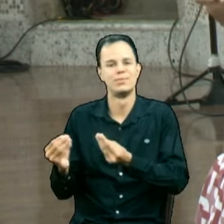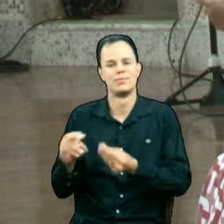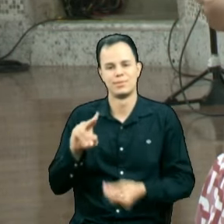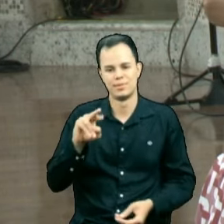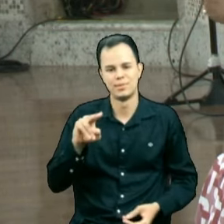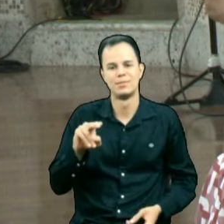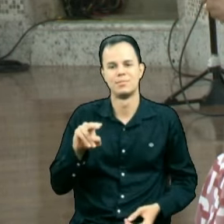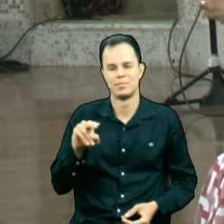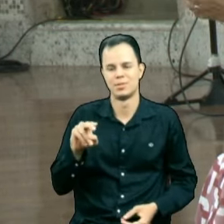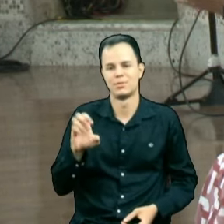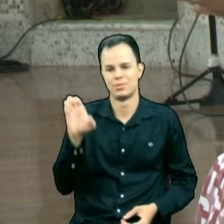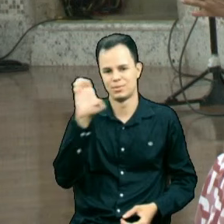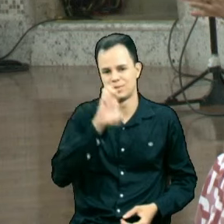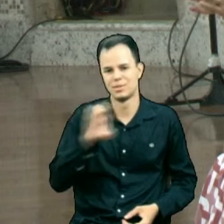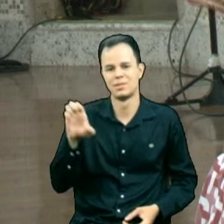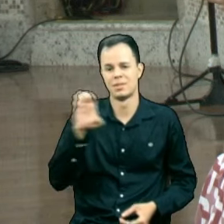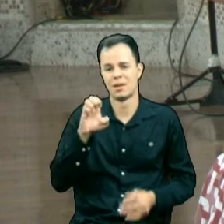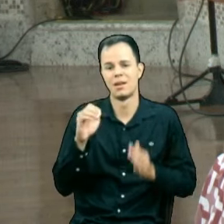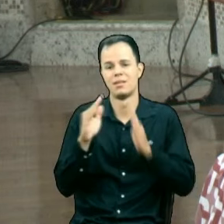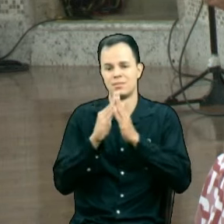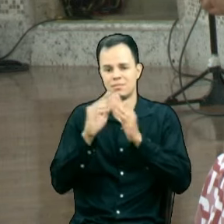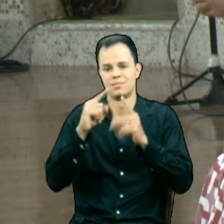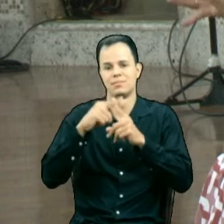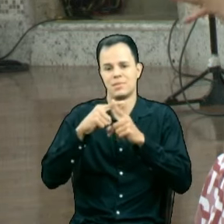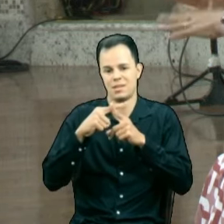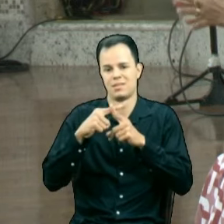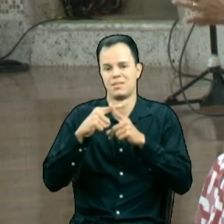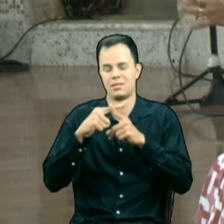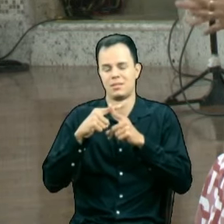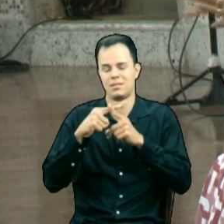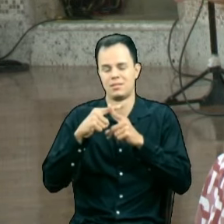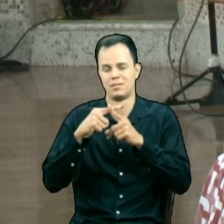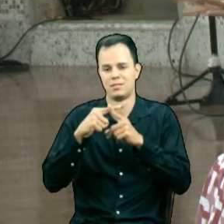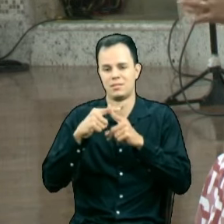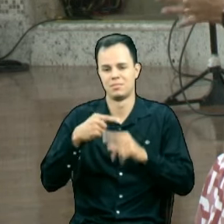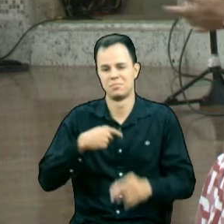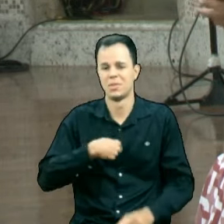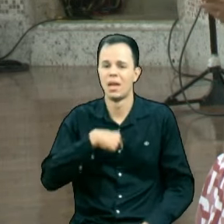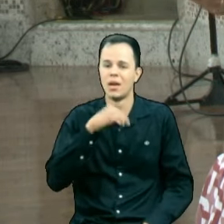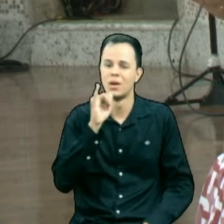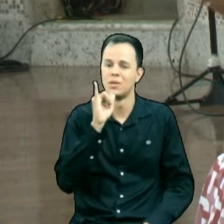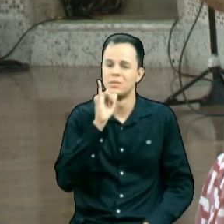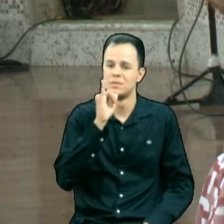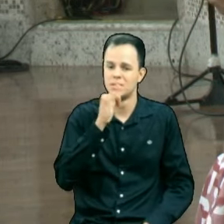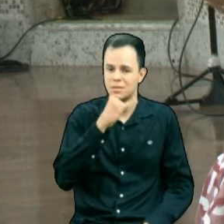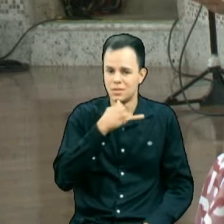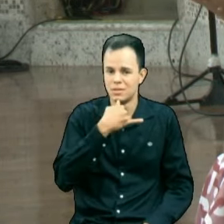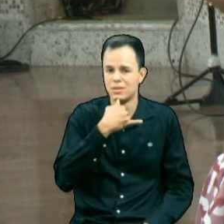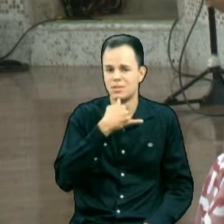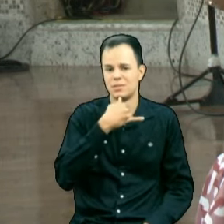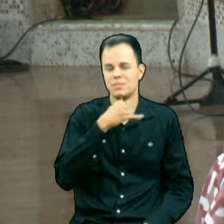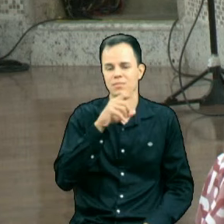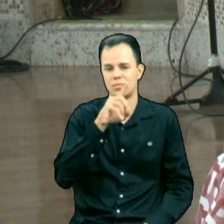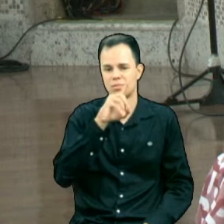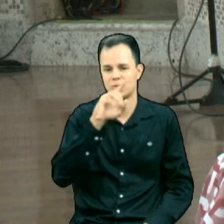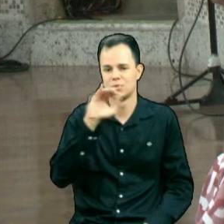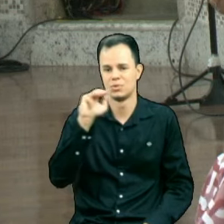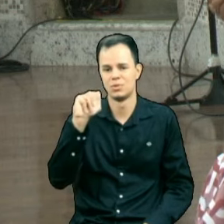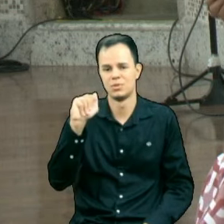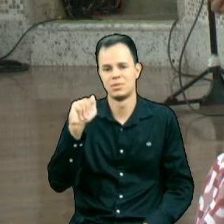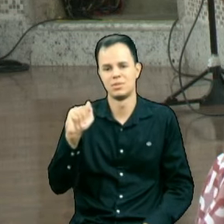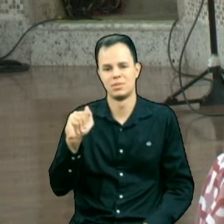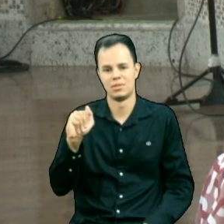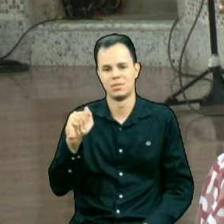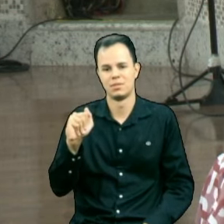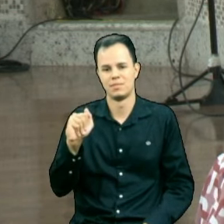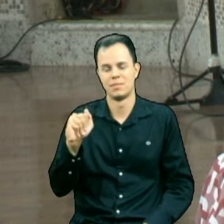eu estava e eu estava muito triste naquele dia e de repente